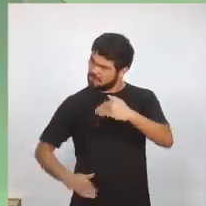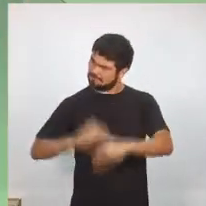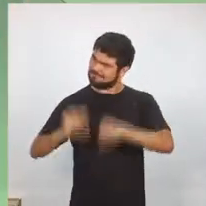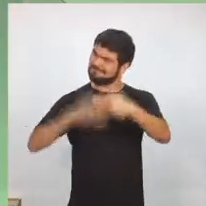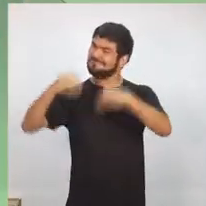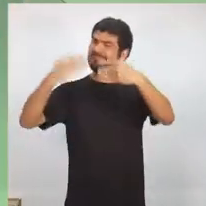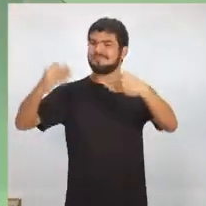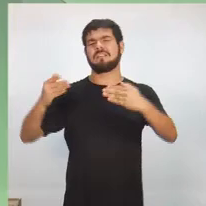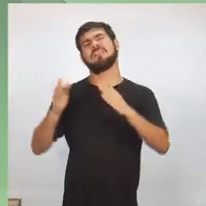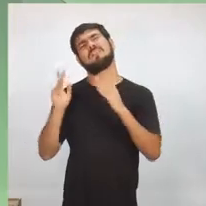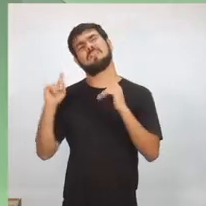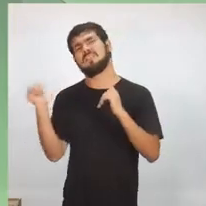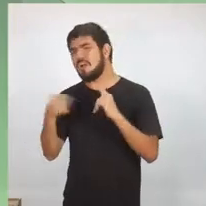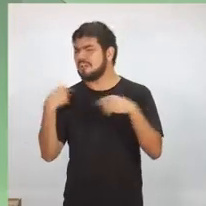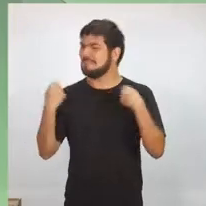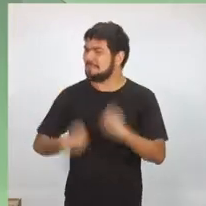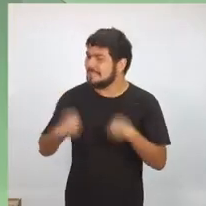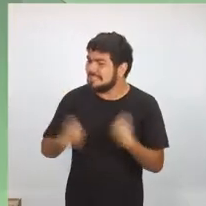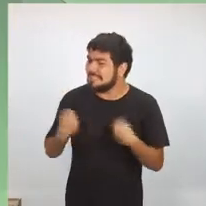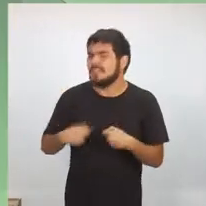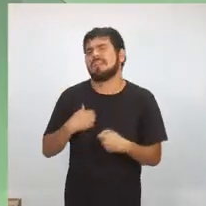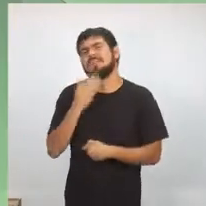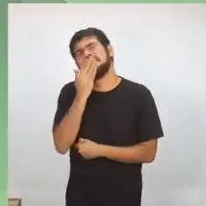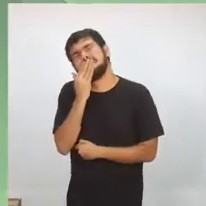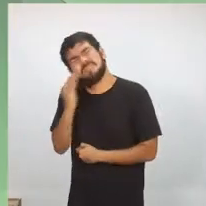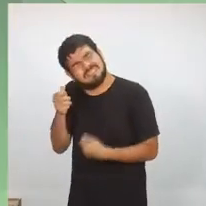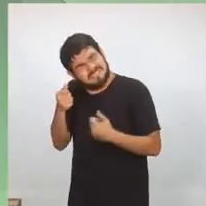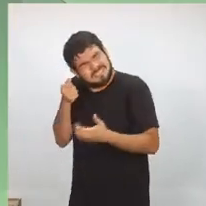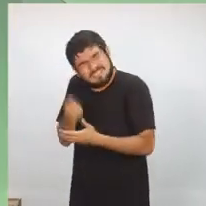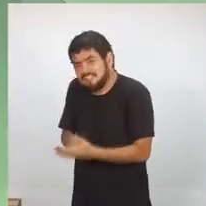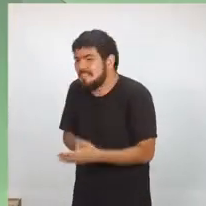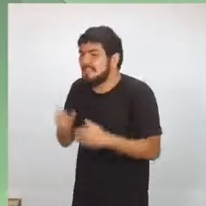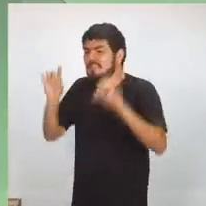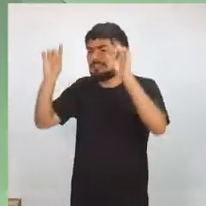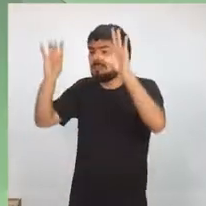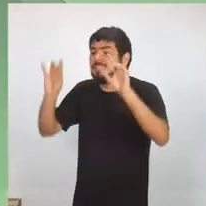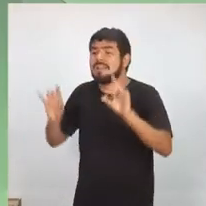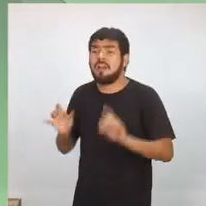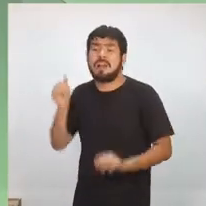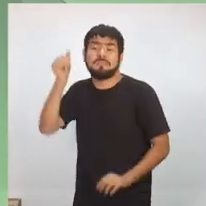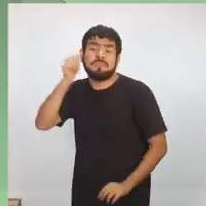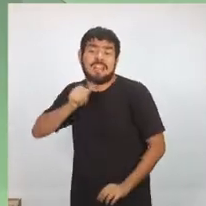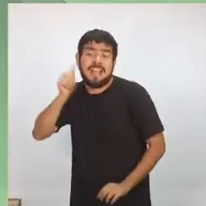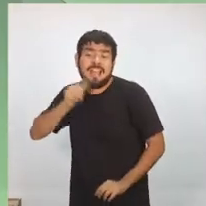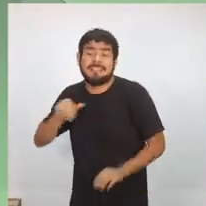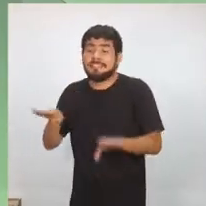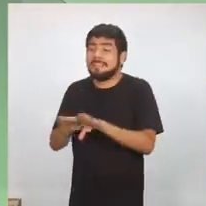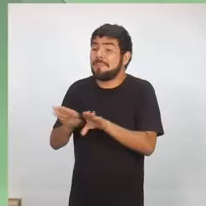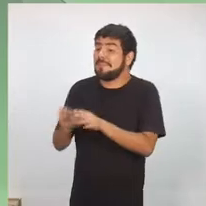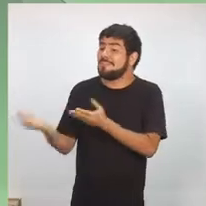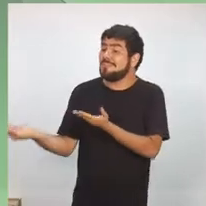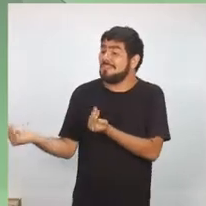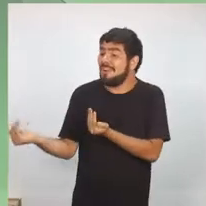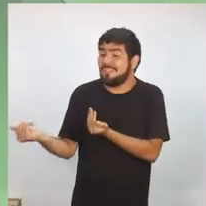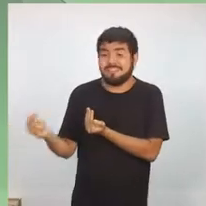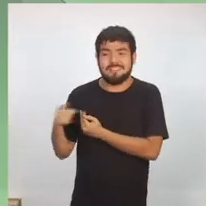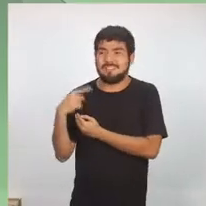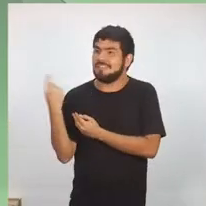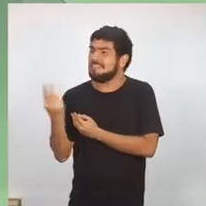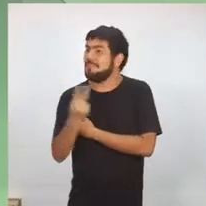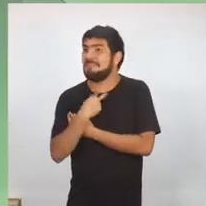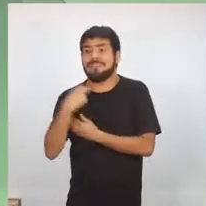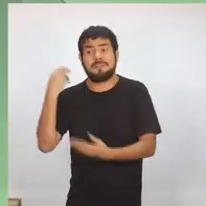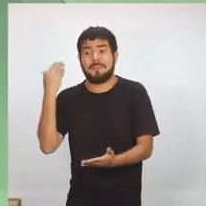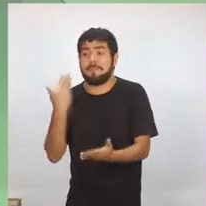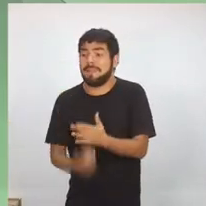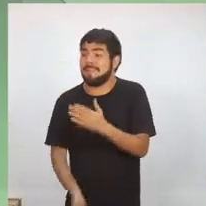Brasil. Nós precisamos, e aí eu faço aqui um apelo em especial às mulheres e à juventude. Nós não podemos perder